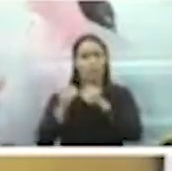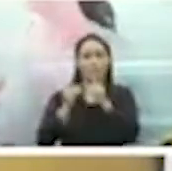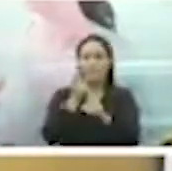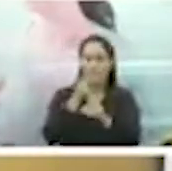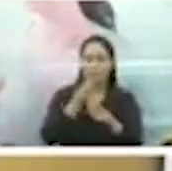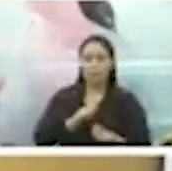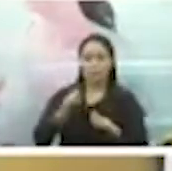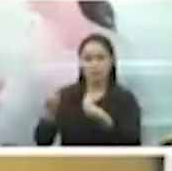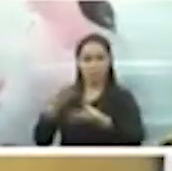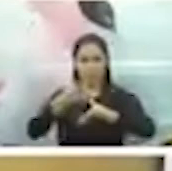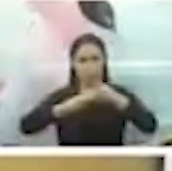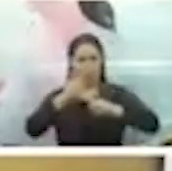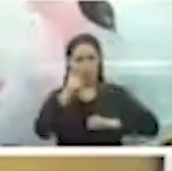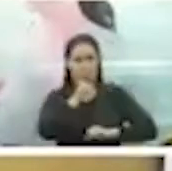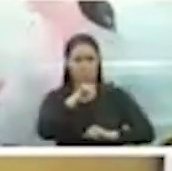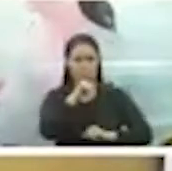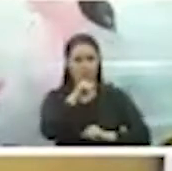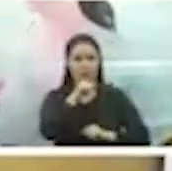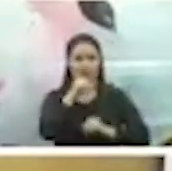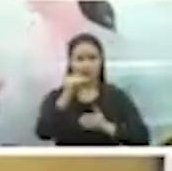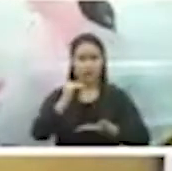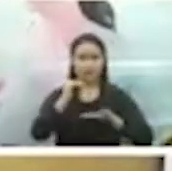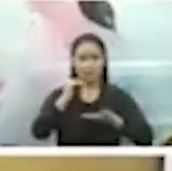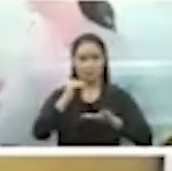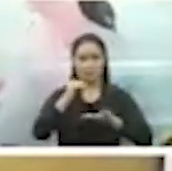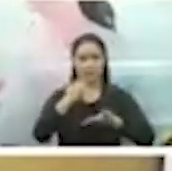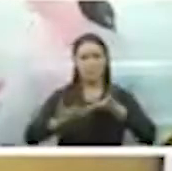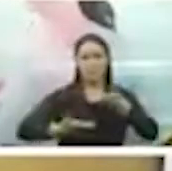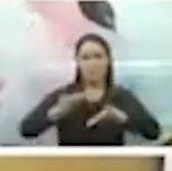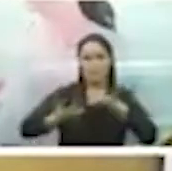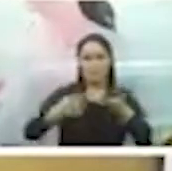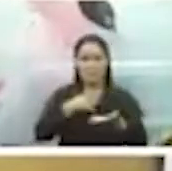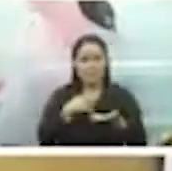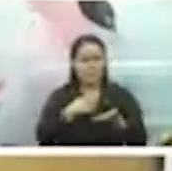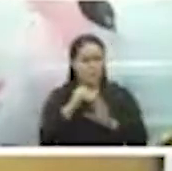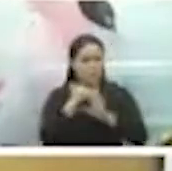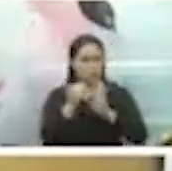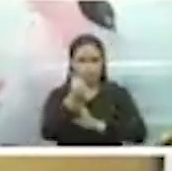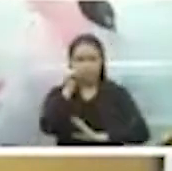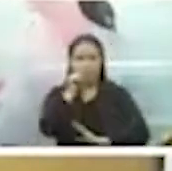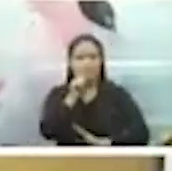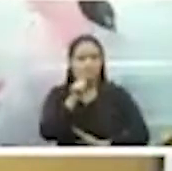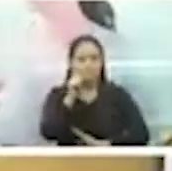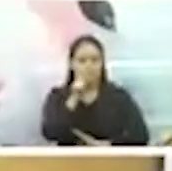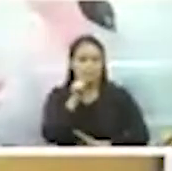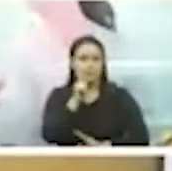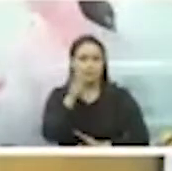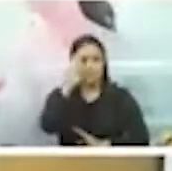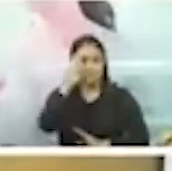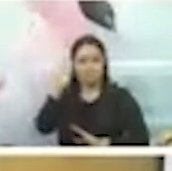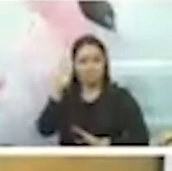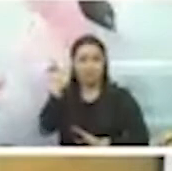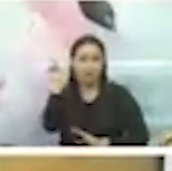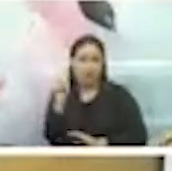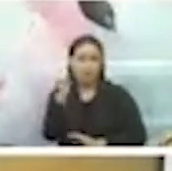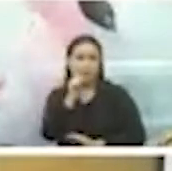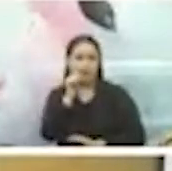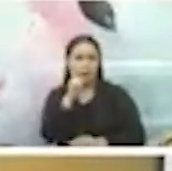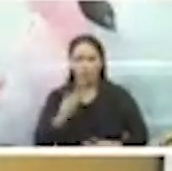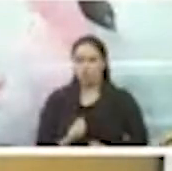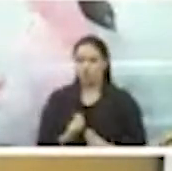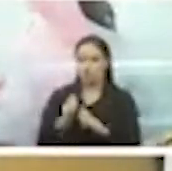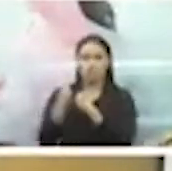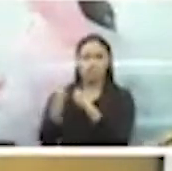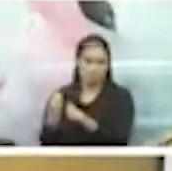doação do leite materno, mexe com a sensibilidade de toda mulher, principalmente aquelas que foram receptoras, que foram